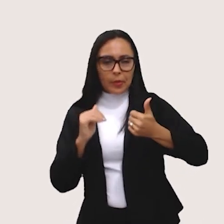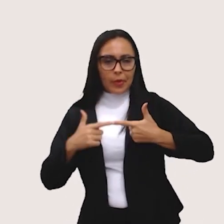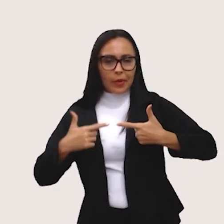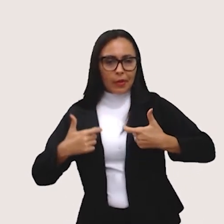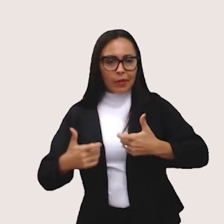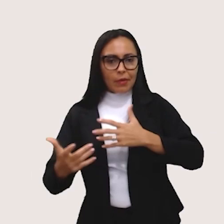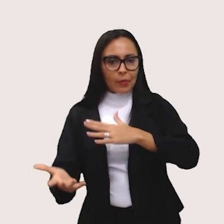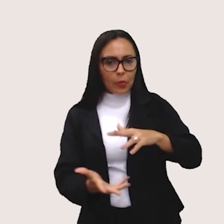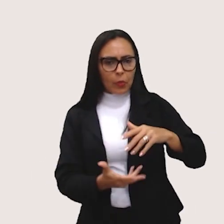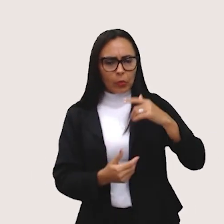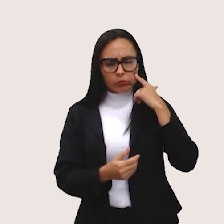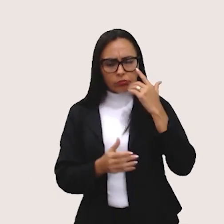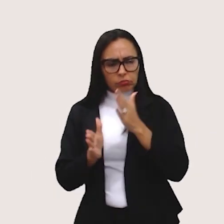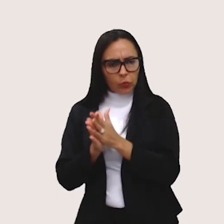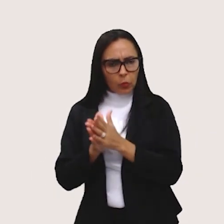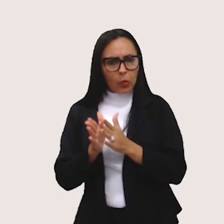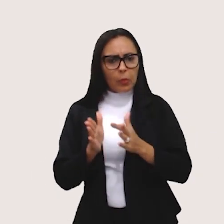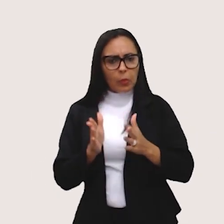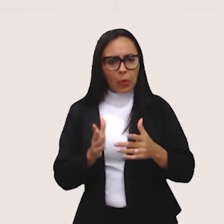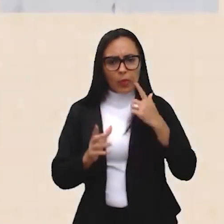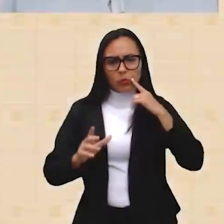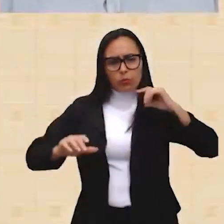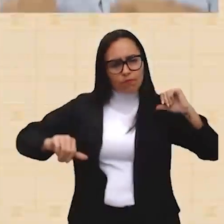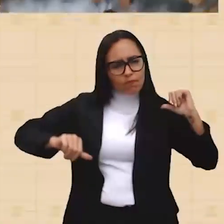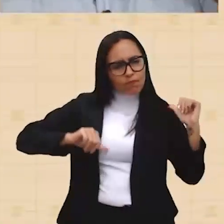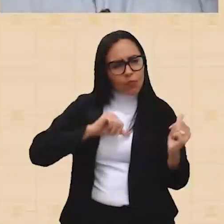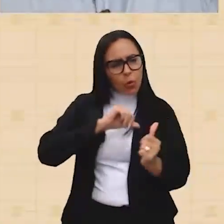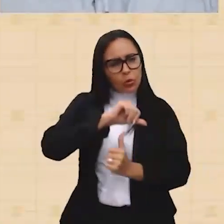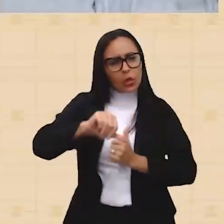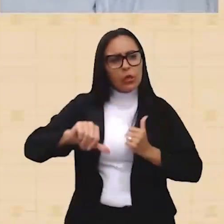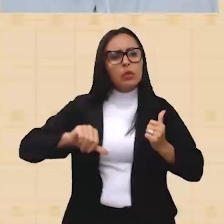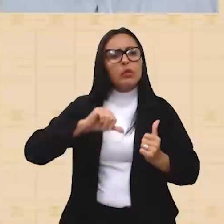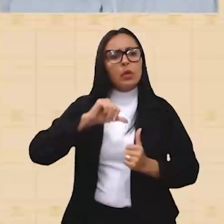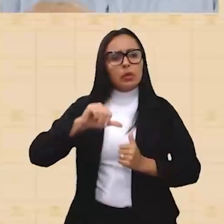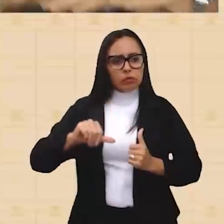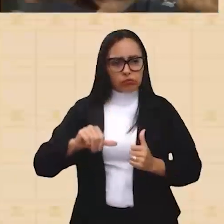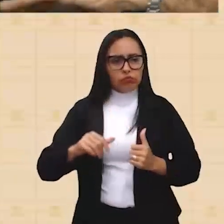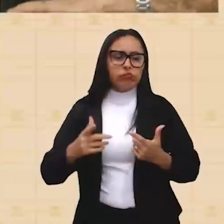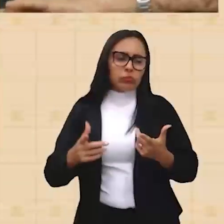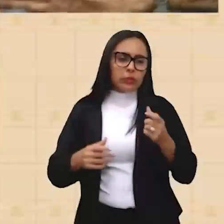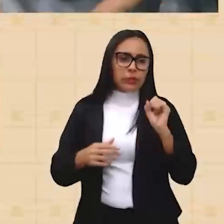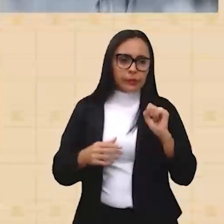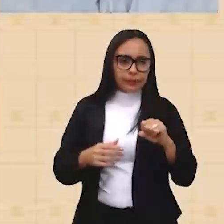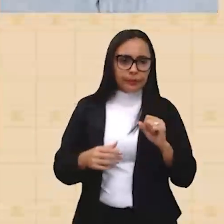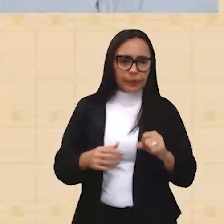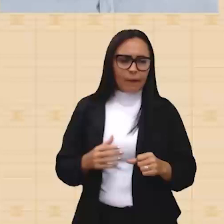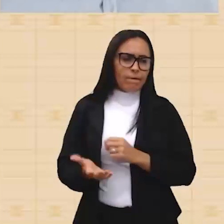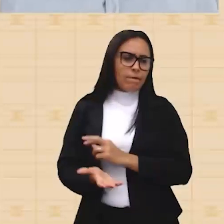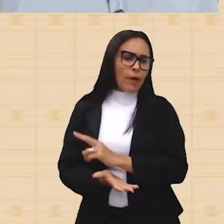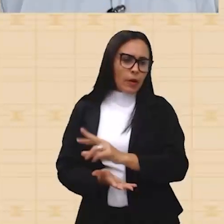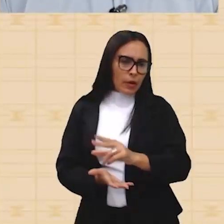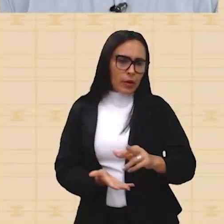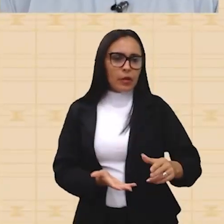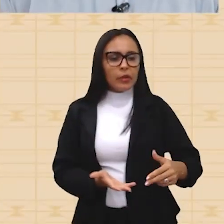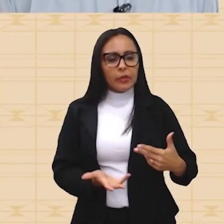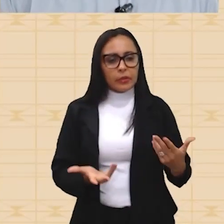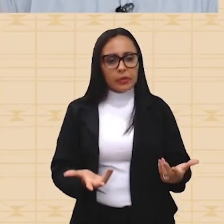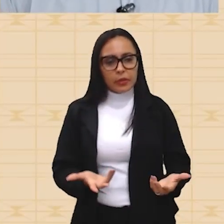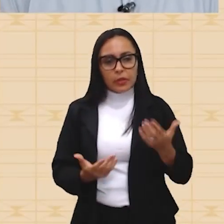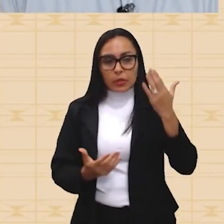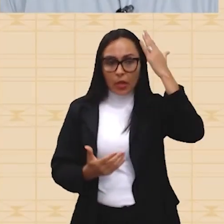momento, minha gente, foi um momento de grande transformação, de muitas produções, de tantas produções